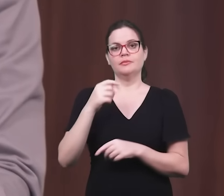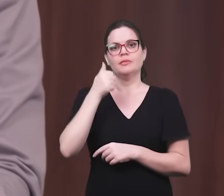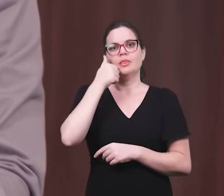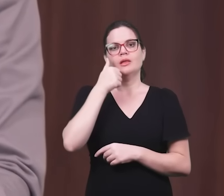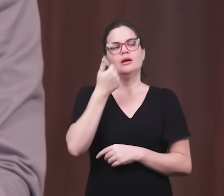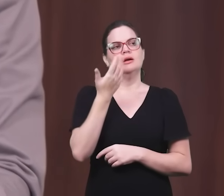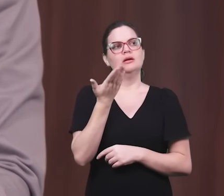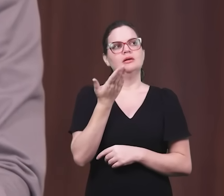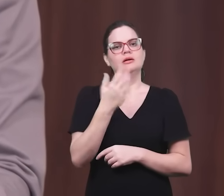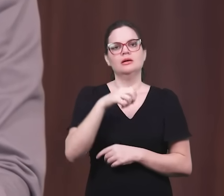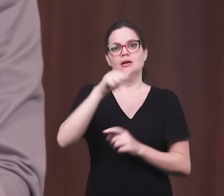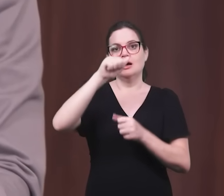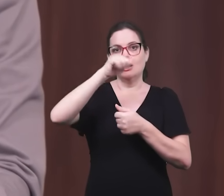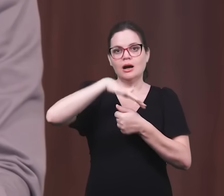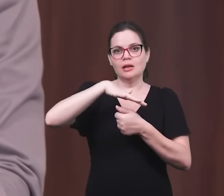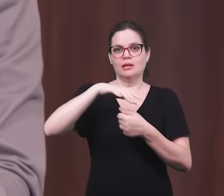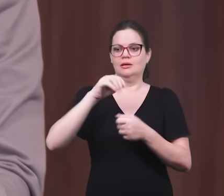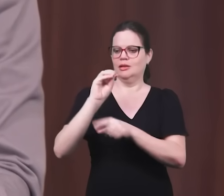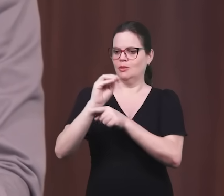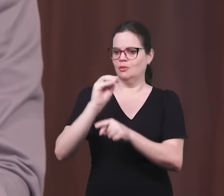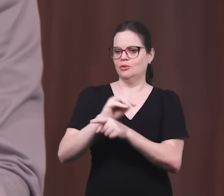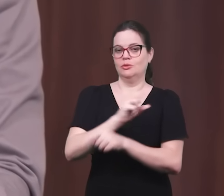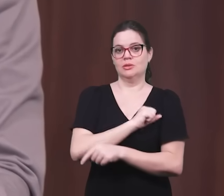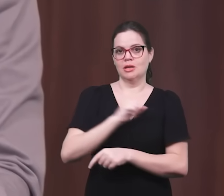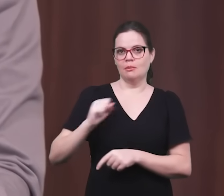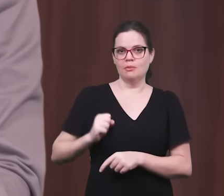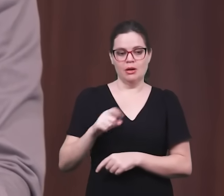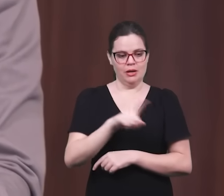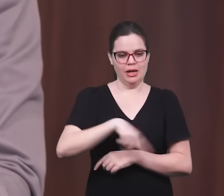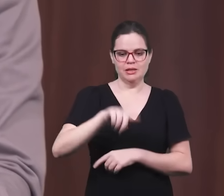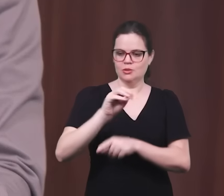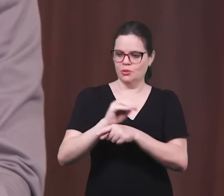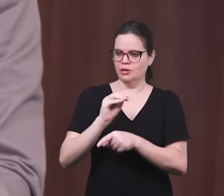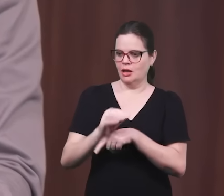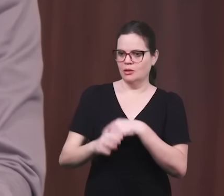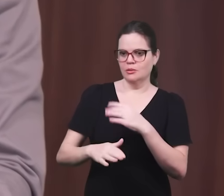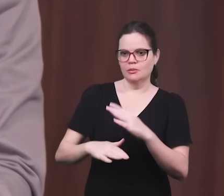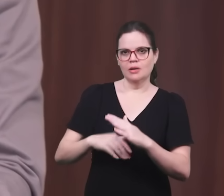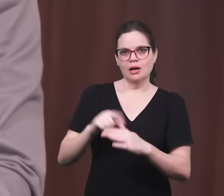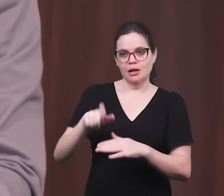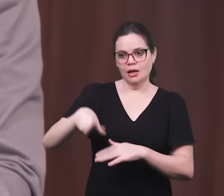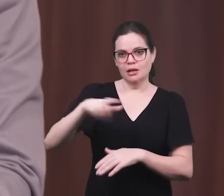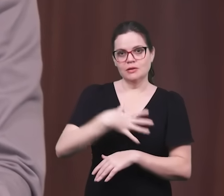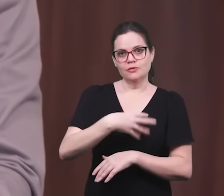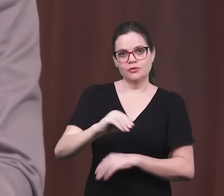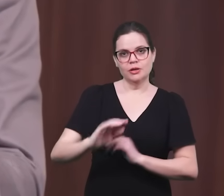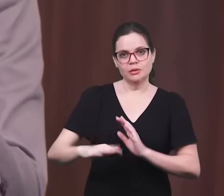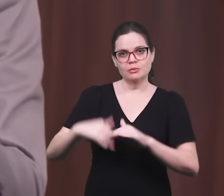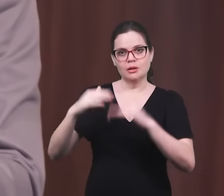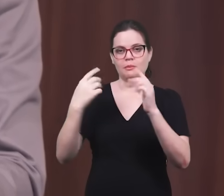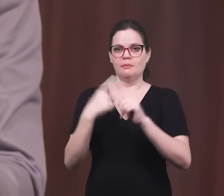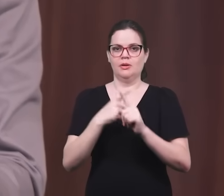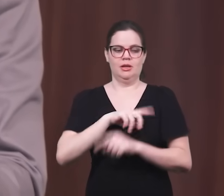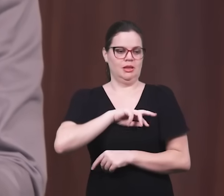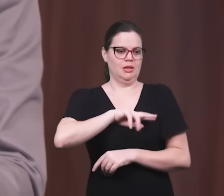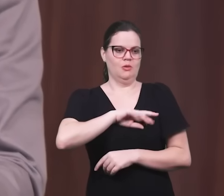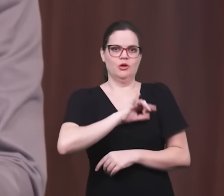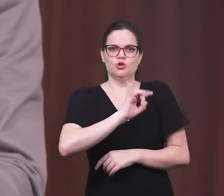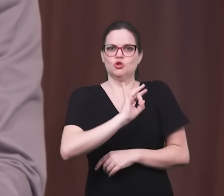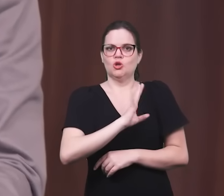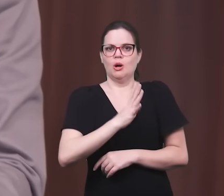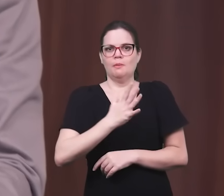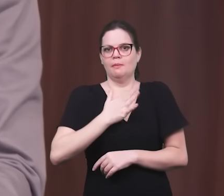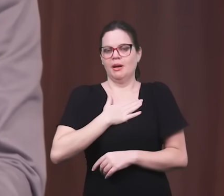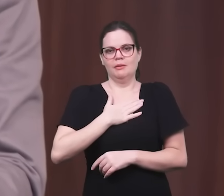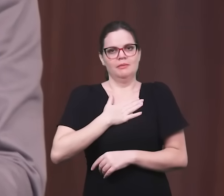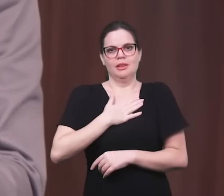pais que geraram profetas, que geraram homens de Deus. Por quê? Porque não quiseram edificar somente para si,